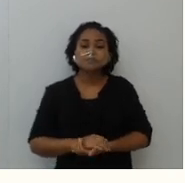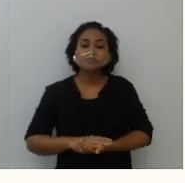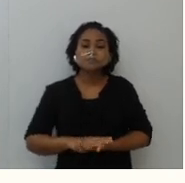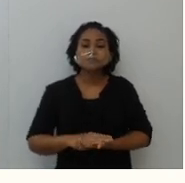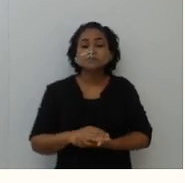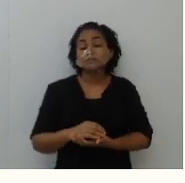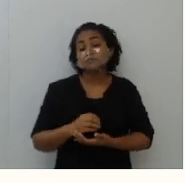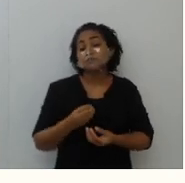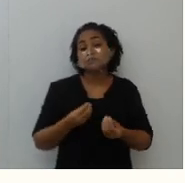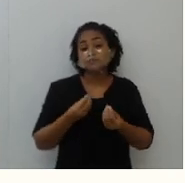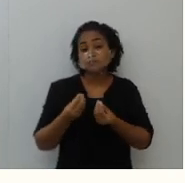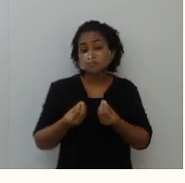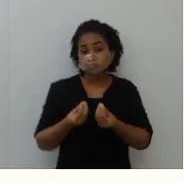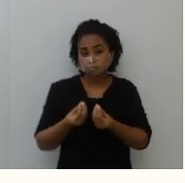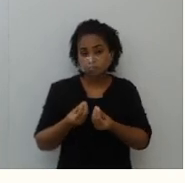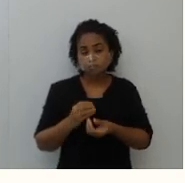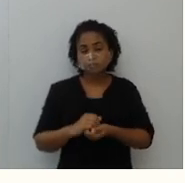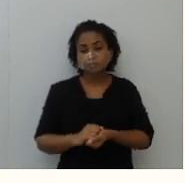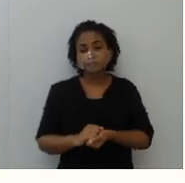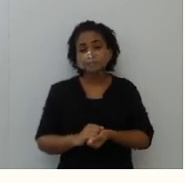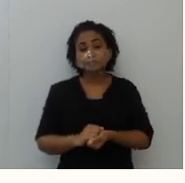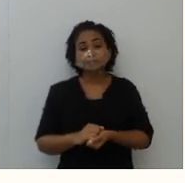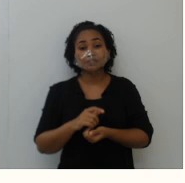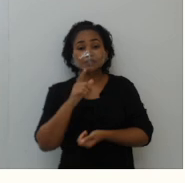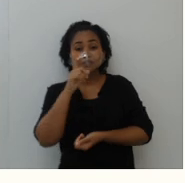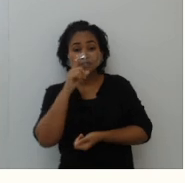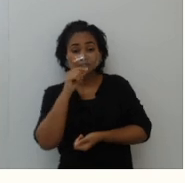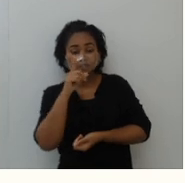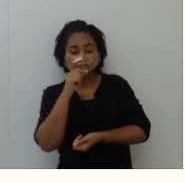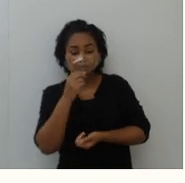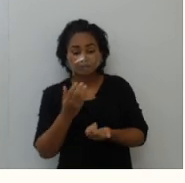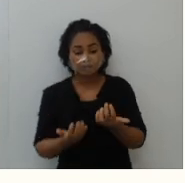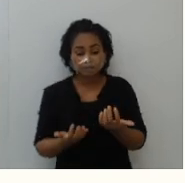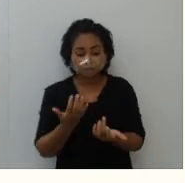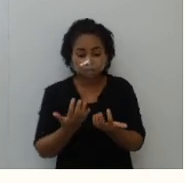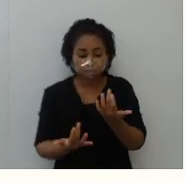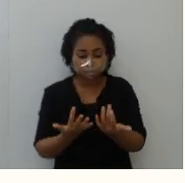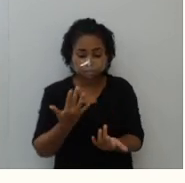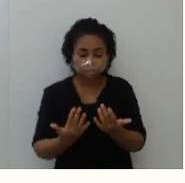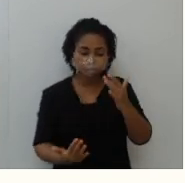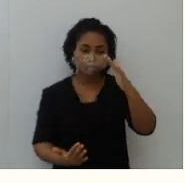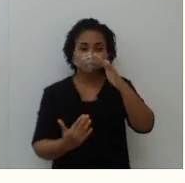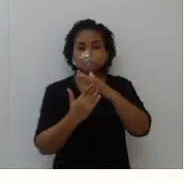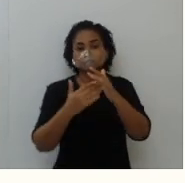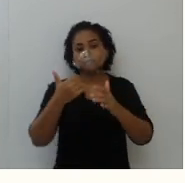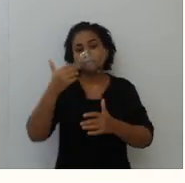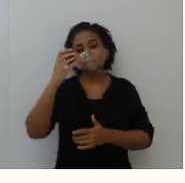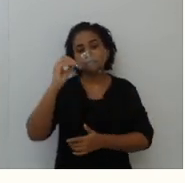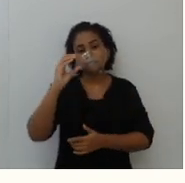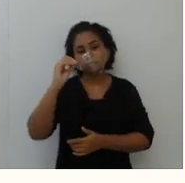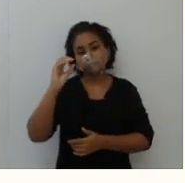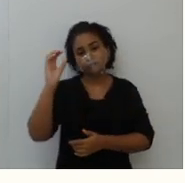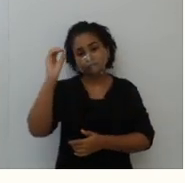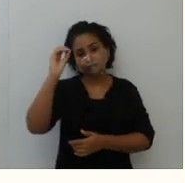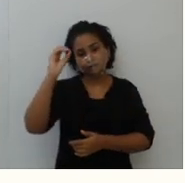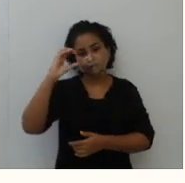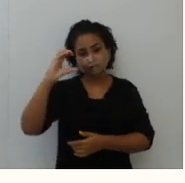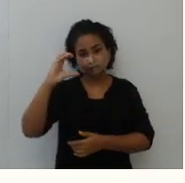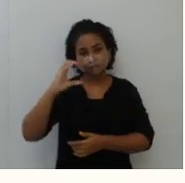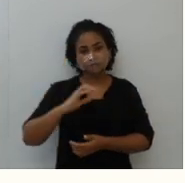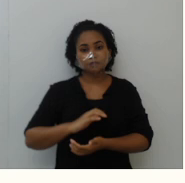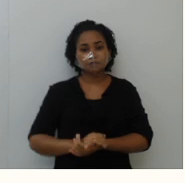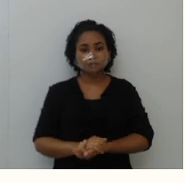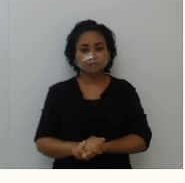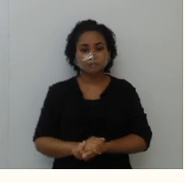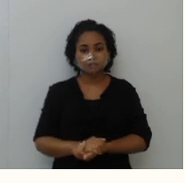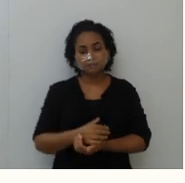100 degrees Celsius. A água ferve a 100 graus Celsius. Tem uma bolinha ali, tá?